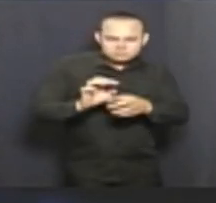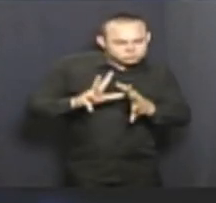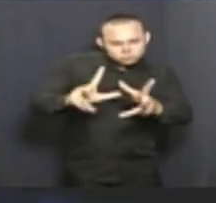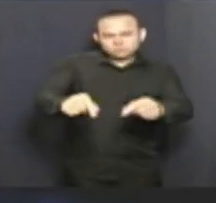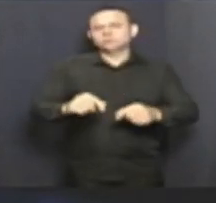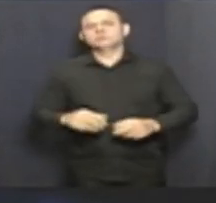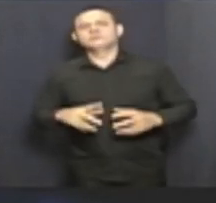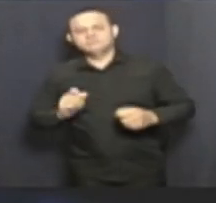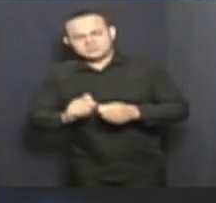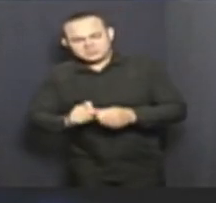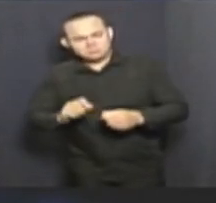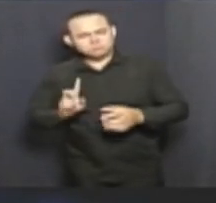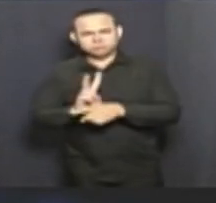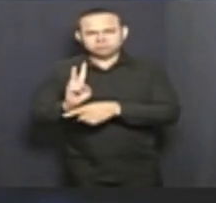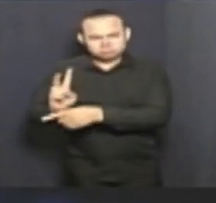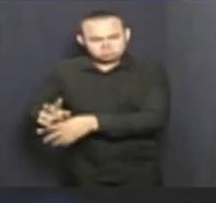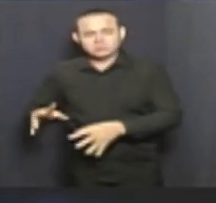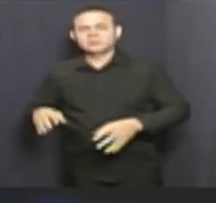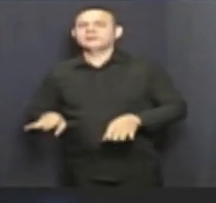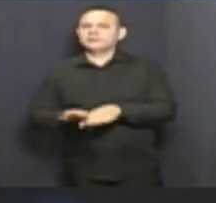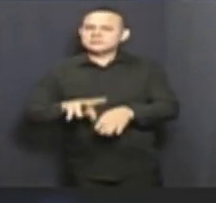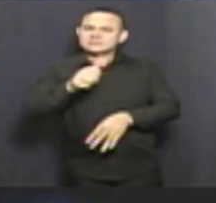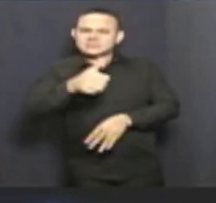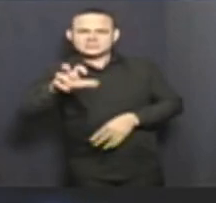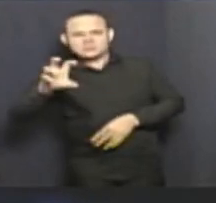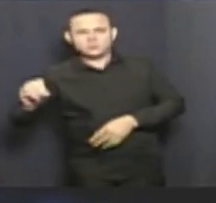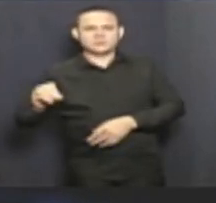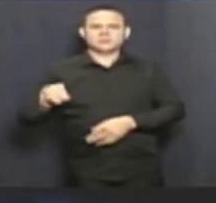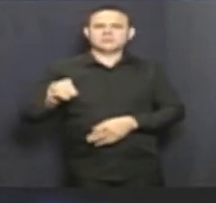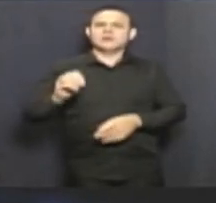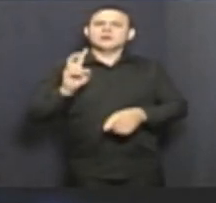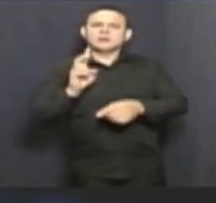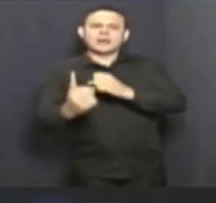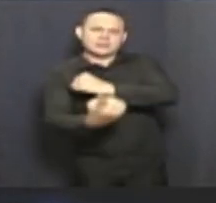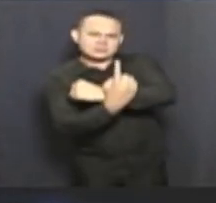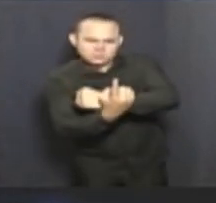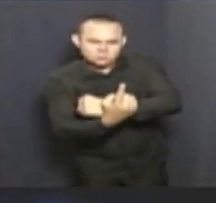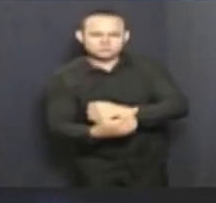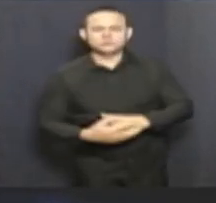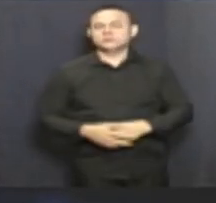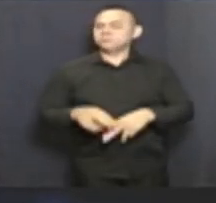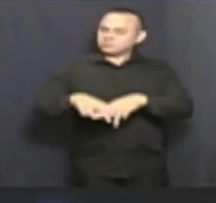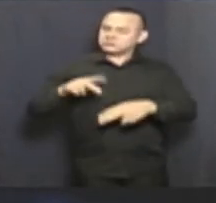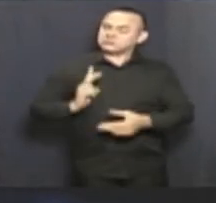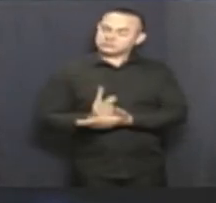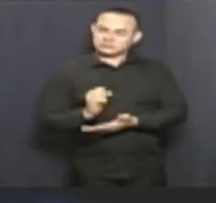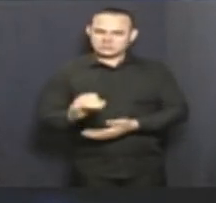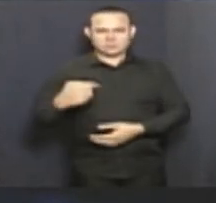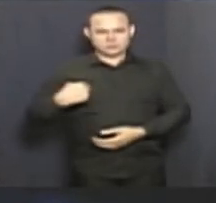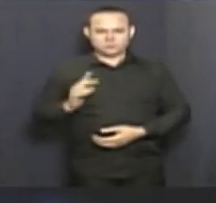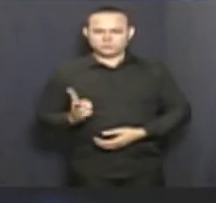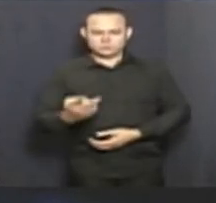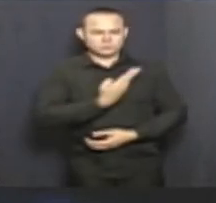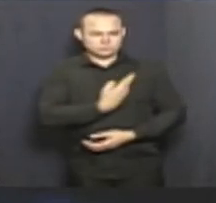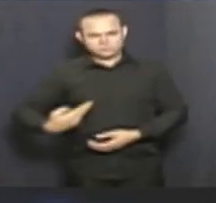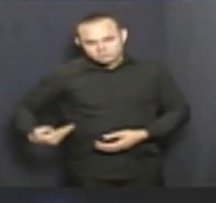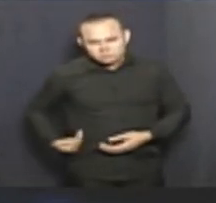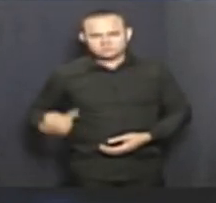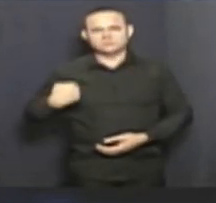especialidades de 150 mil consultas e se eu continuar governador nós vamos finalizar